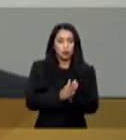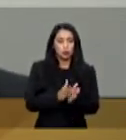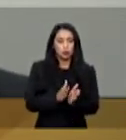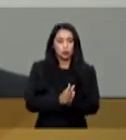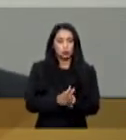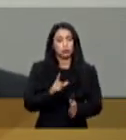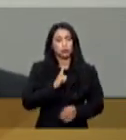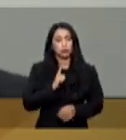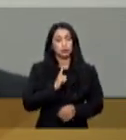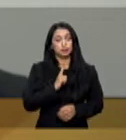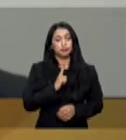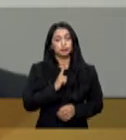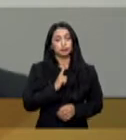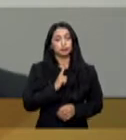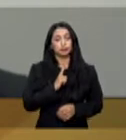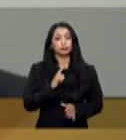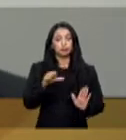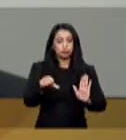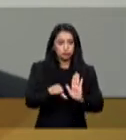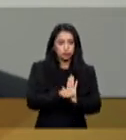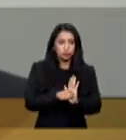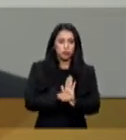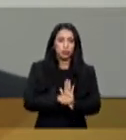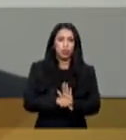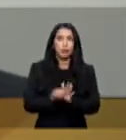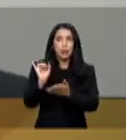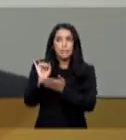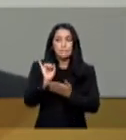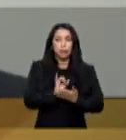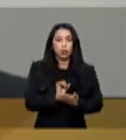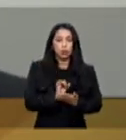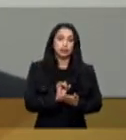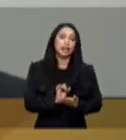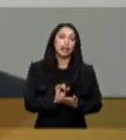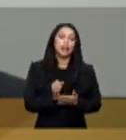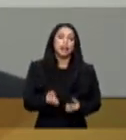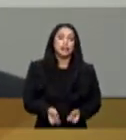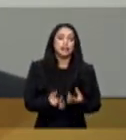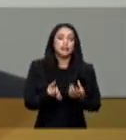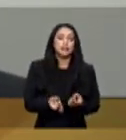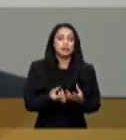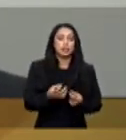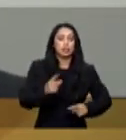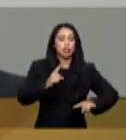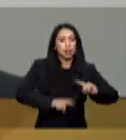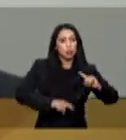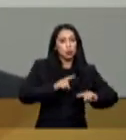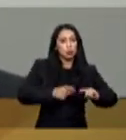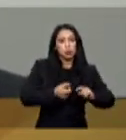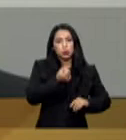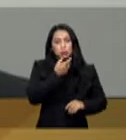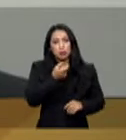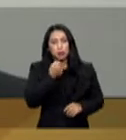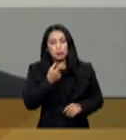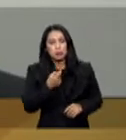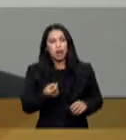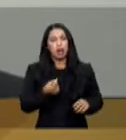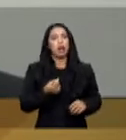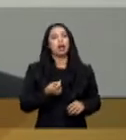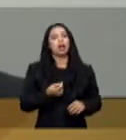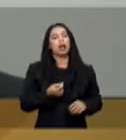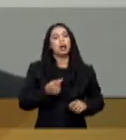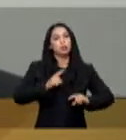4, constitui infração o ato de importar, vender, ceder medicamentos, insumos farmacêuticos, saneantes, cosméticos,